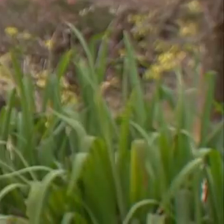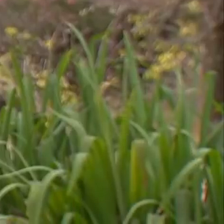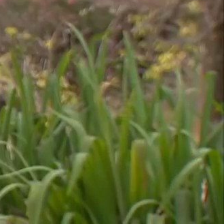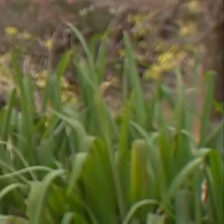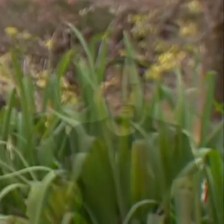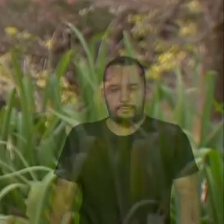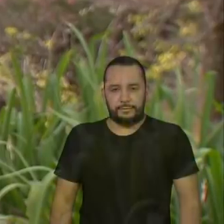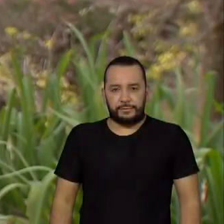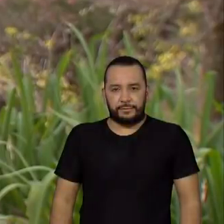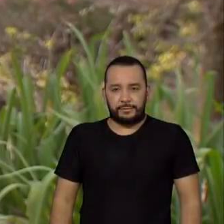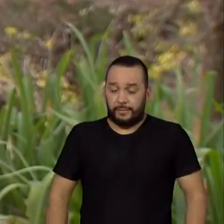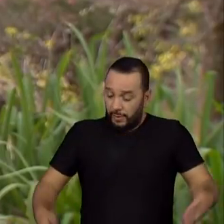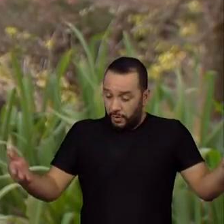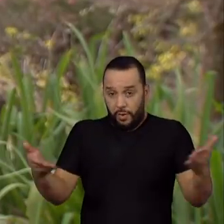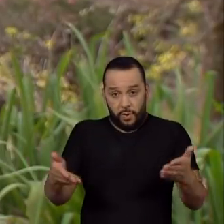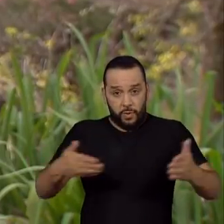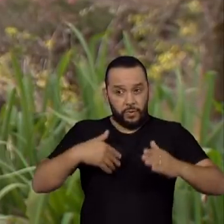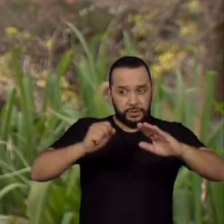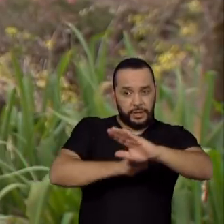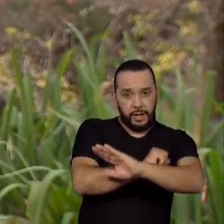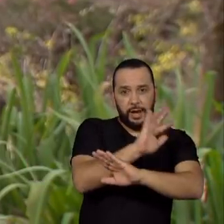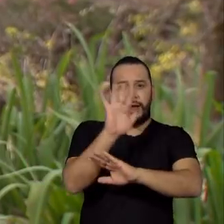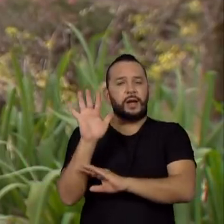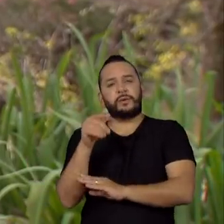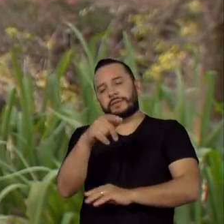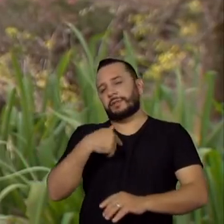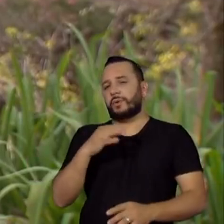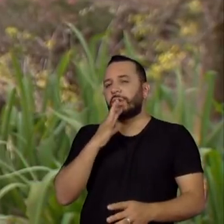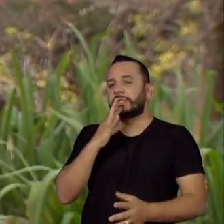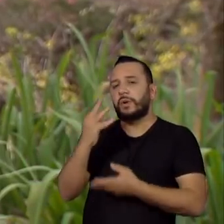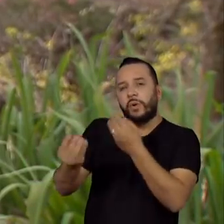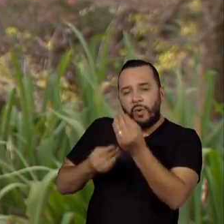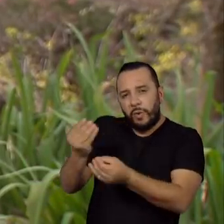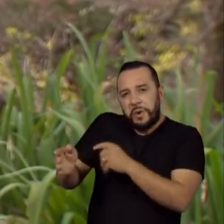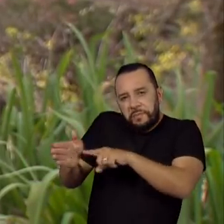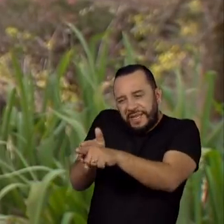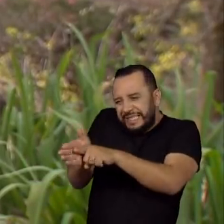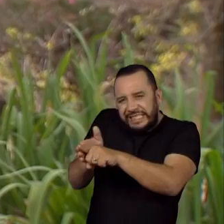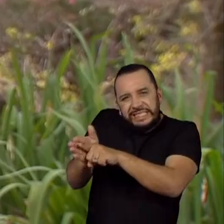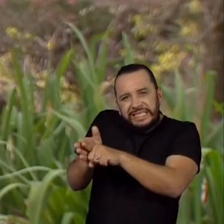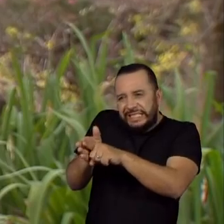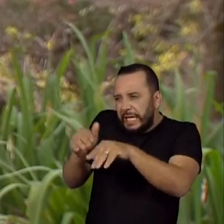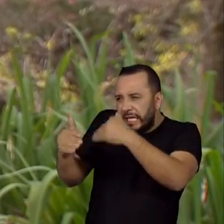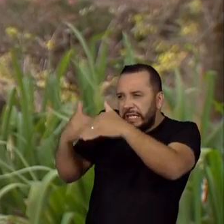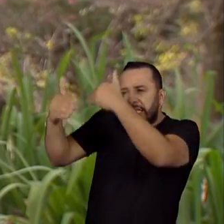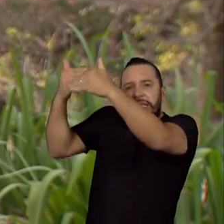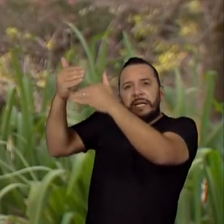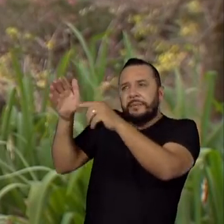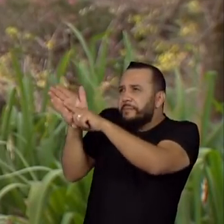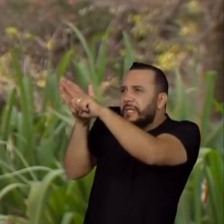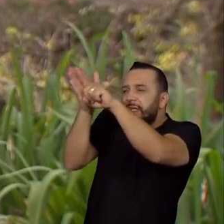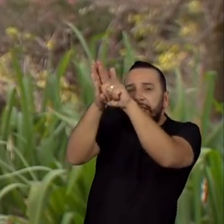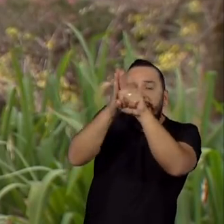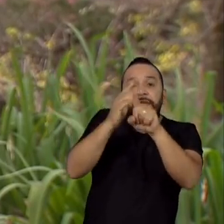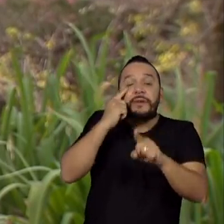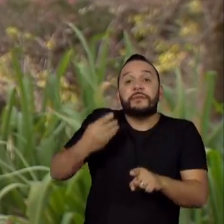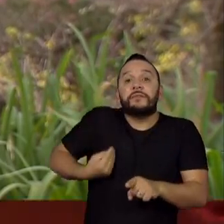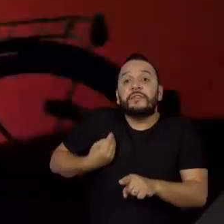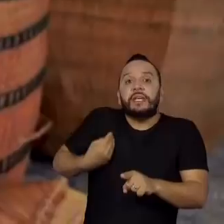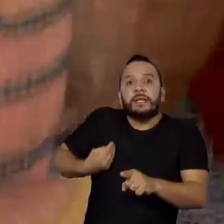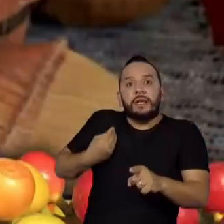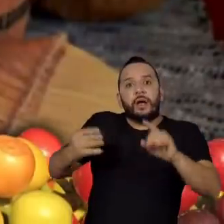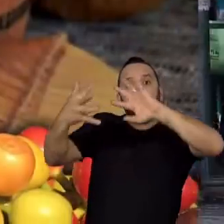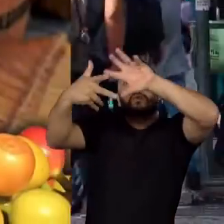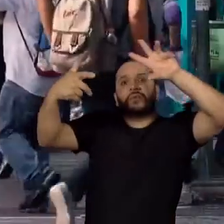No Repórter Eco de hoje, conheça o avanço das pesquisas em busca de vida no universo. E você vai ver